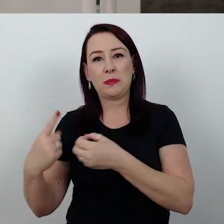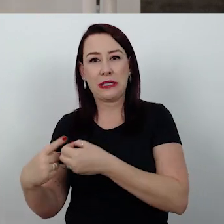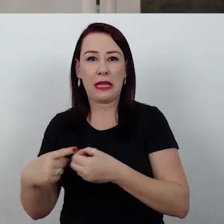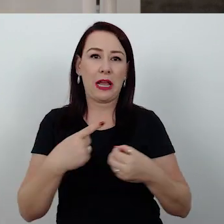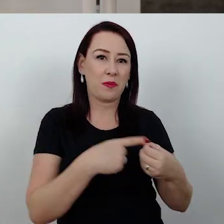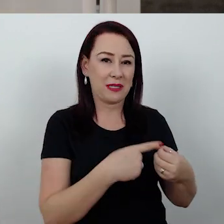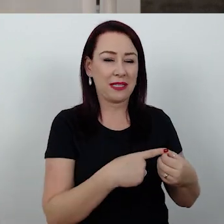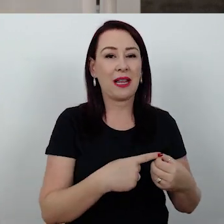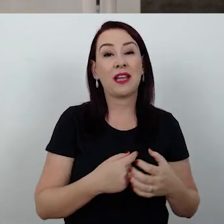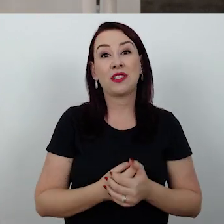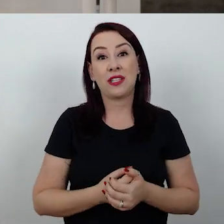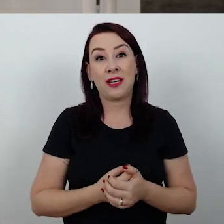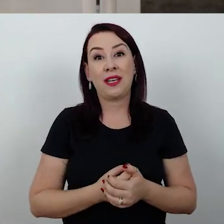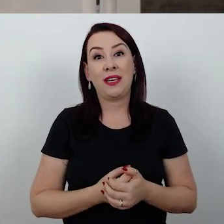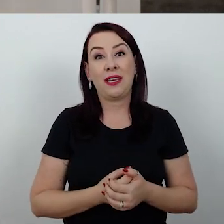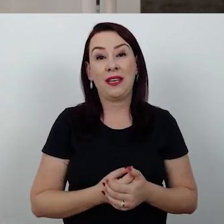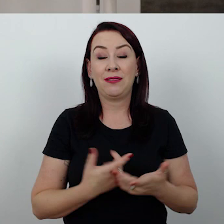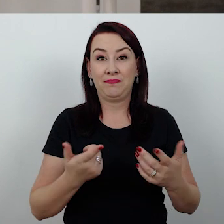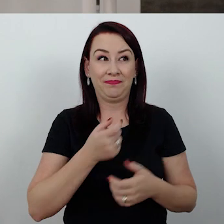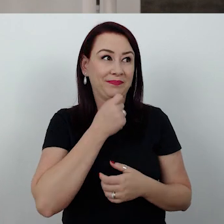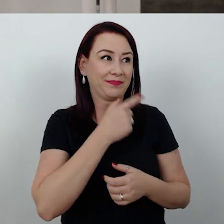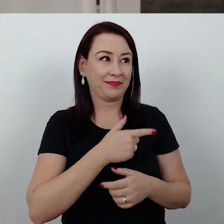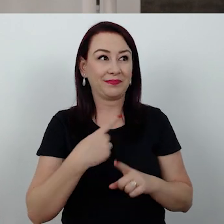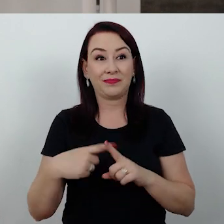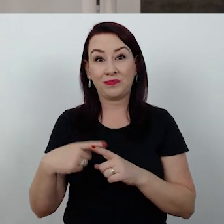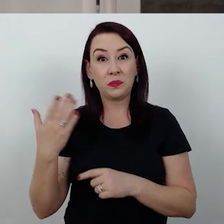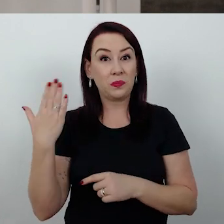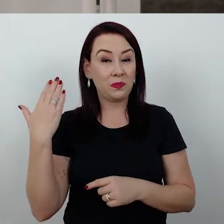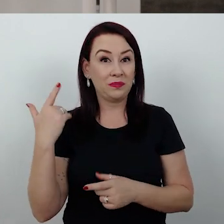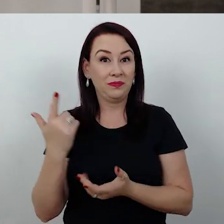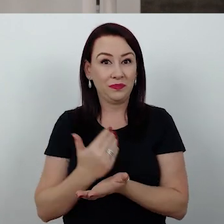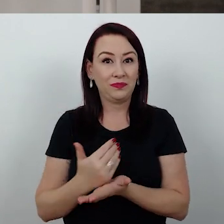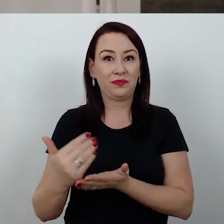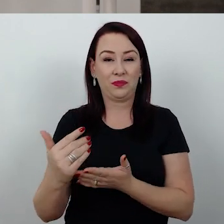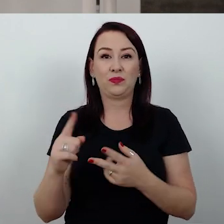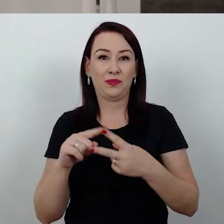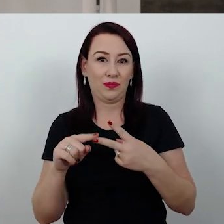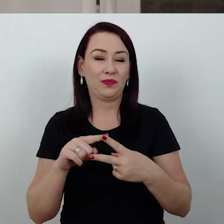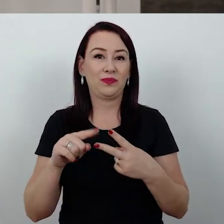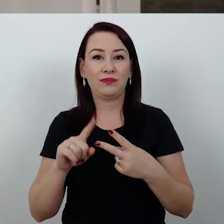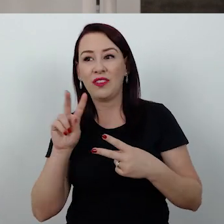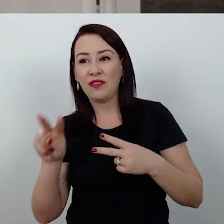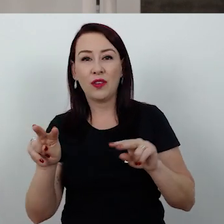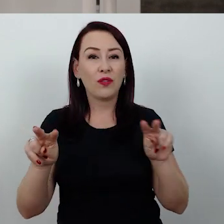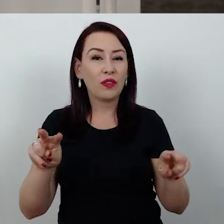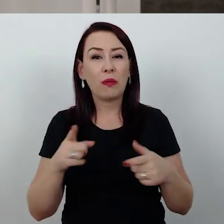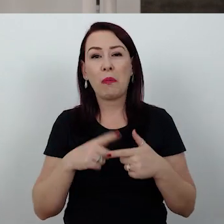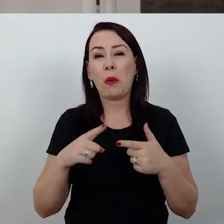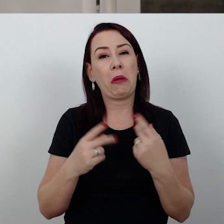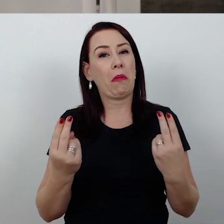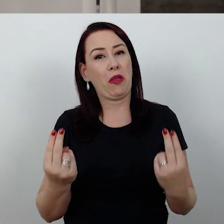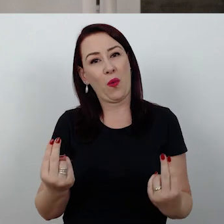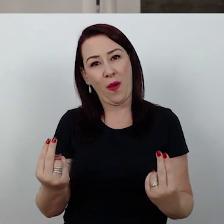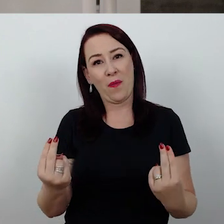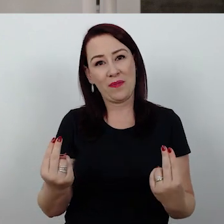outra. E é engraçado porque, quando eu comecei com as 2 Film Commissions, eu encontrei as mesmas problemáticas,